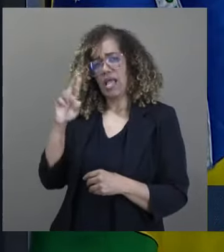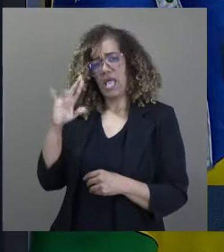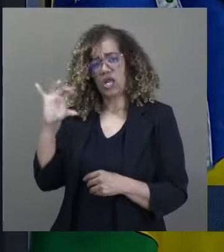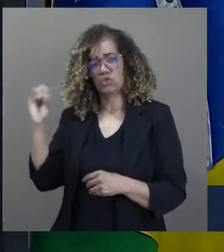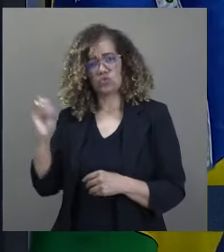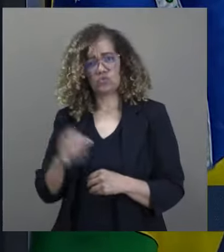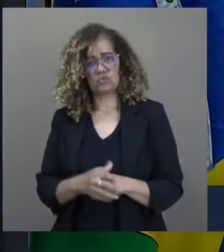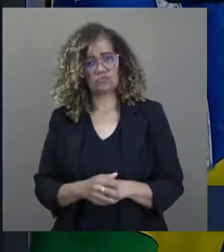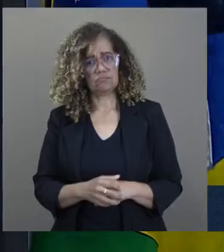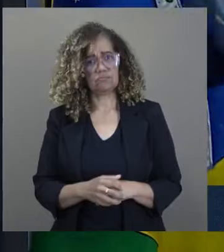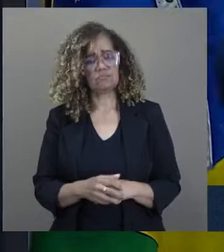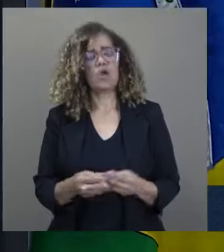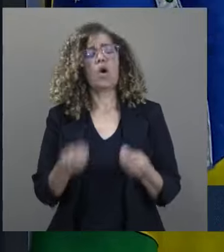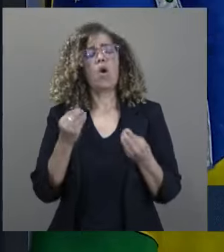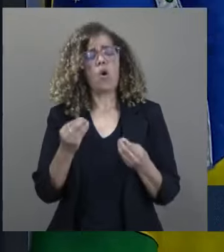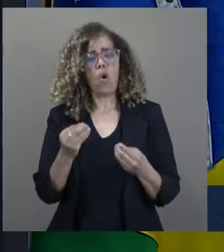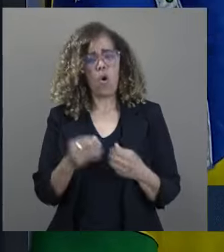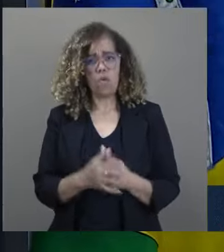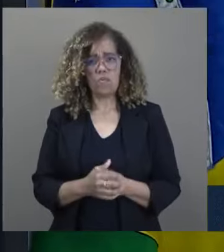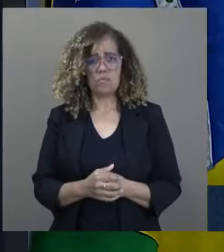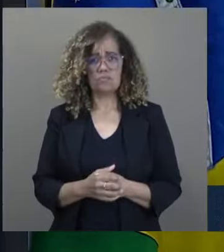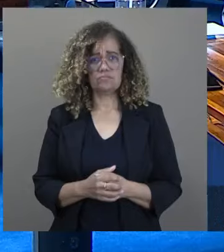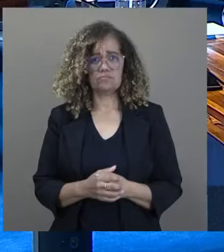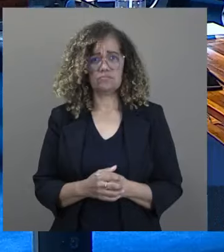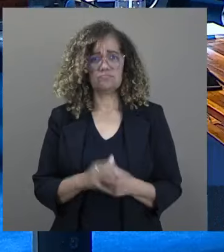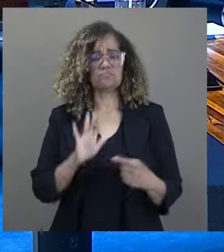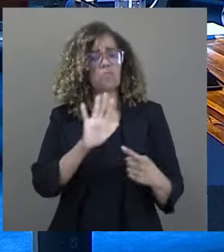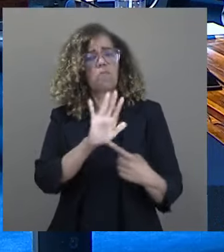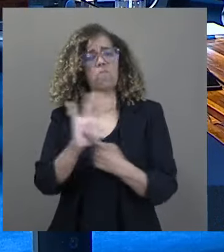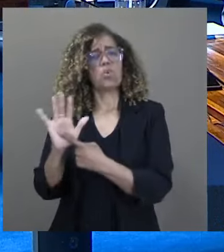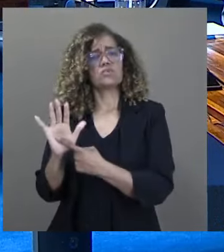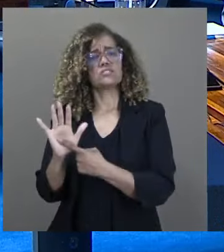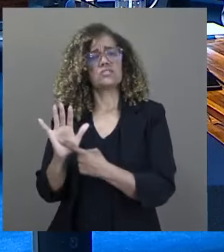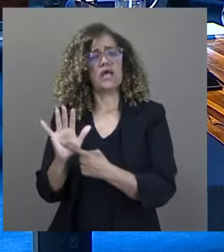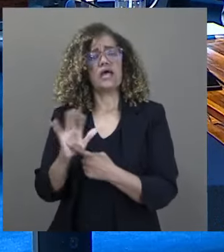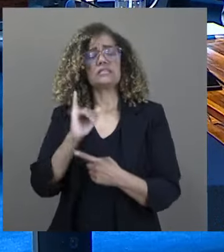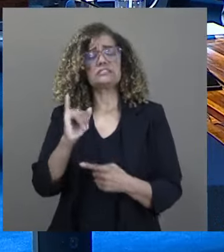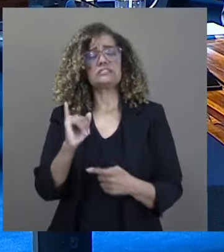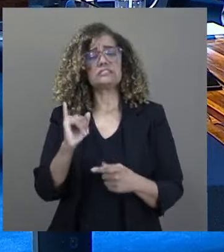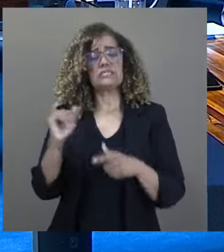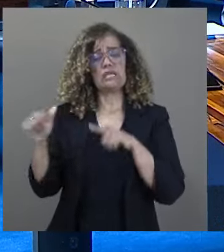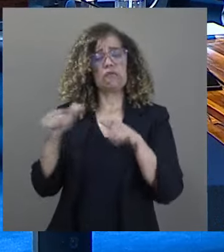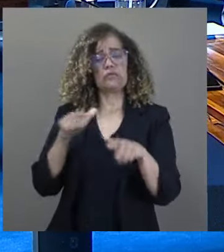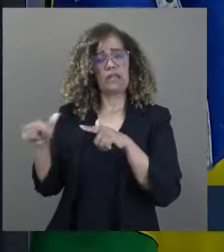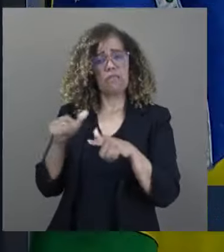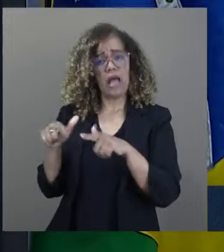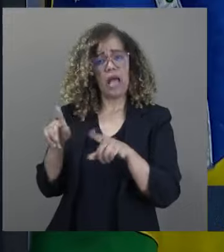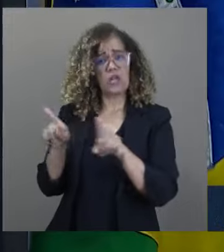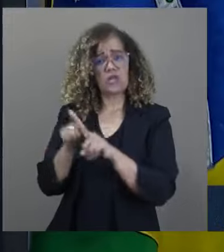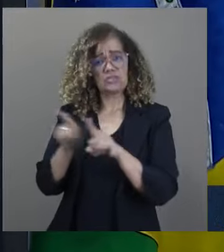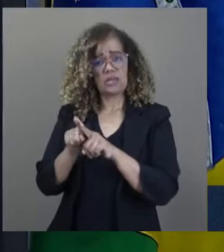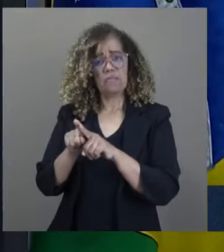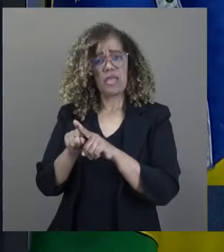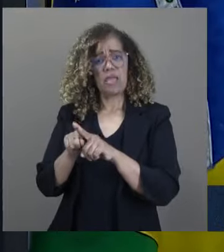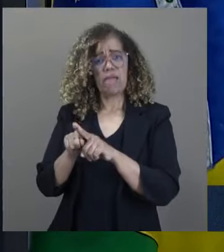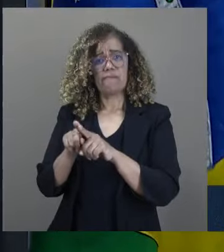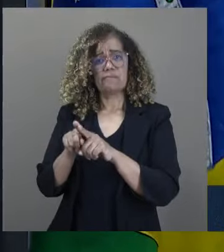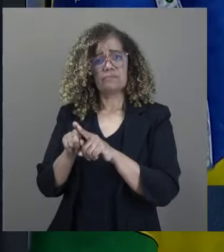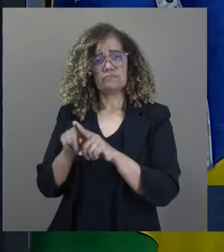Como é que a gente vai tapar o sol com a peneira? O instrumento de trabalho dele está com a rede social bloqueada.